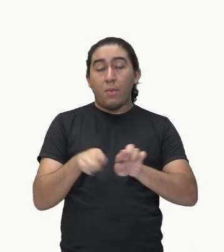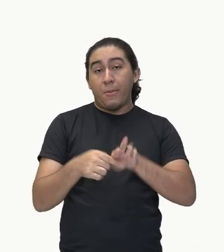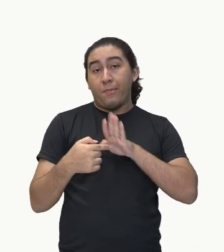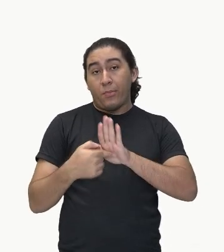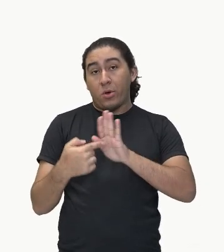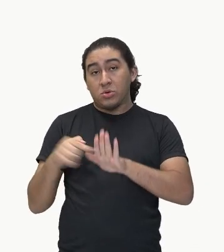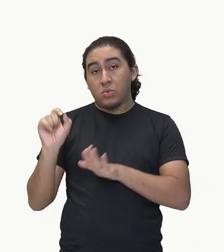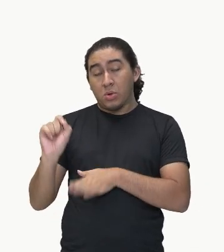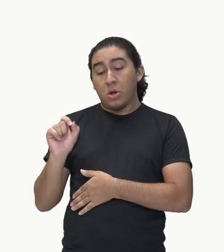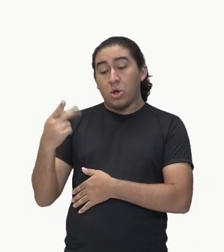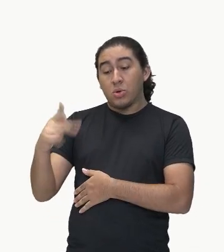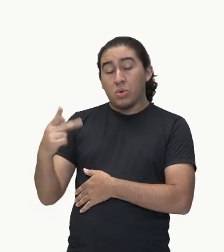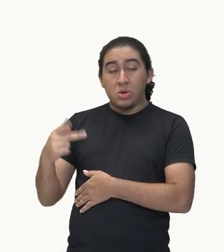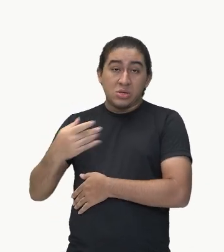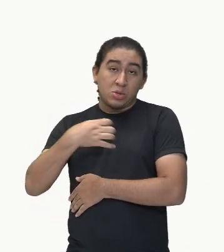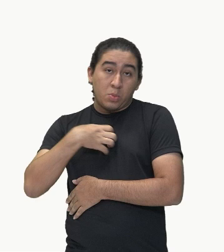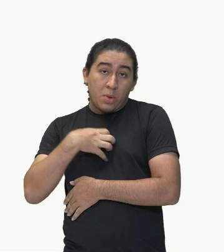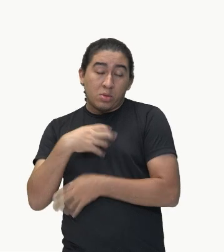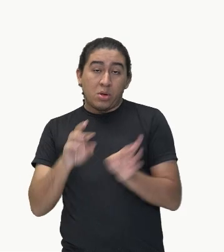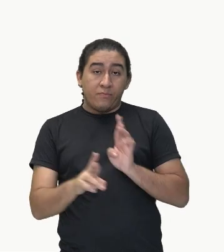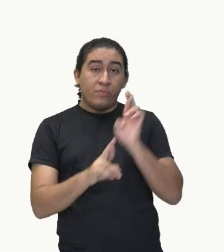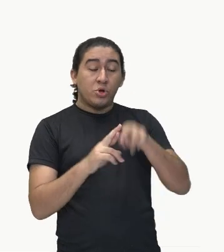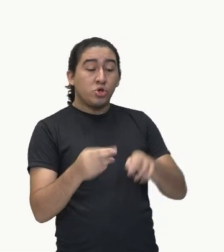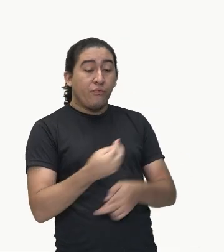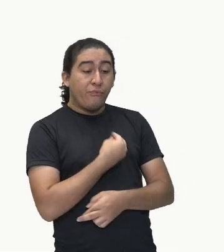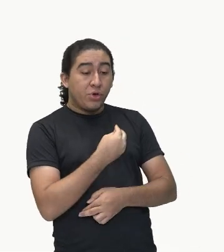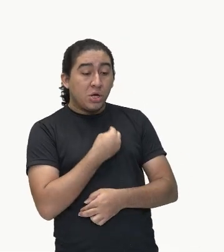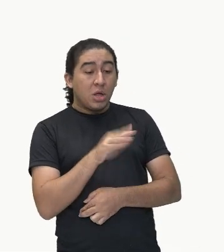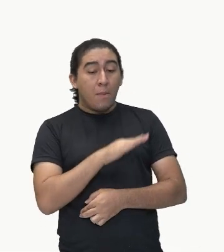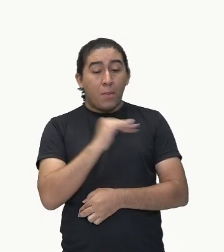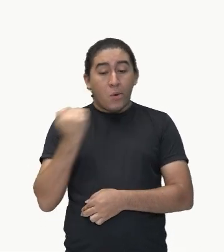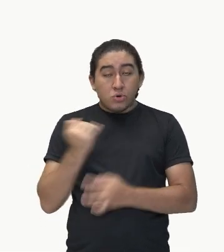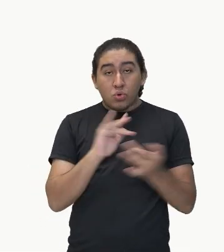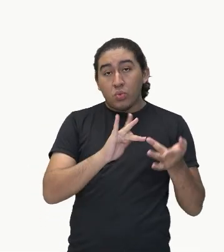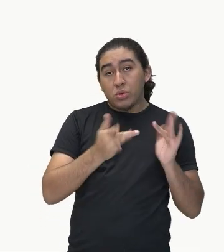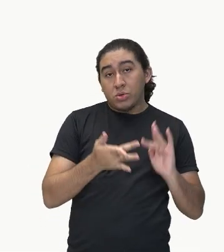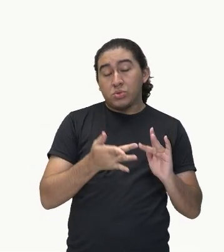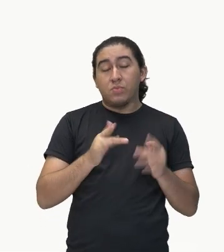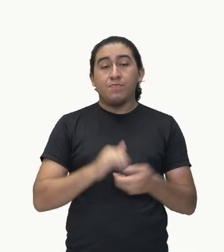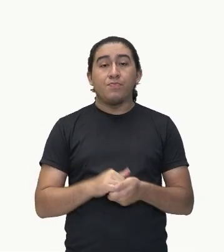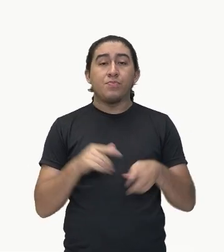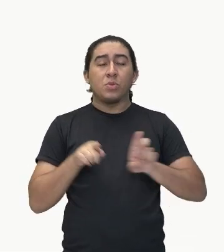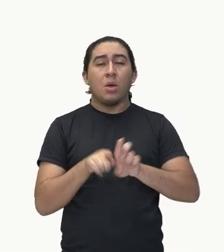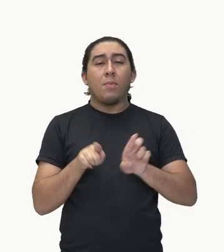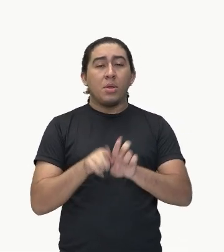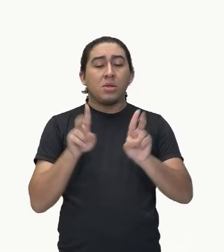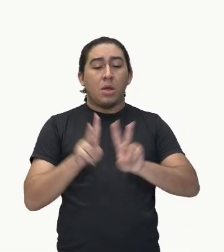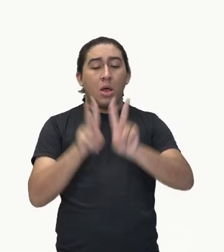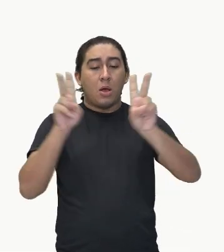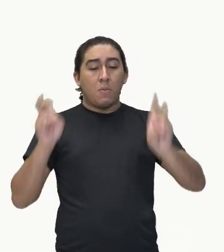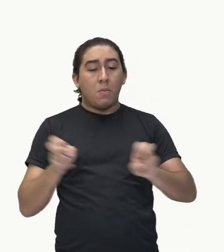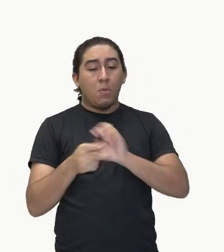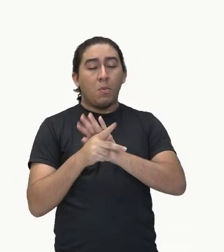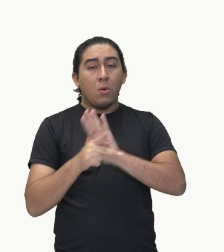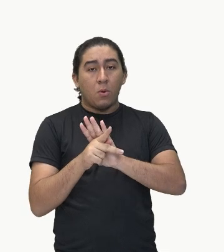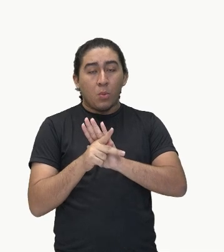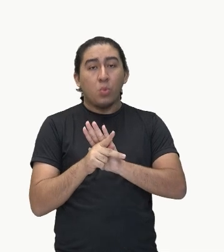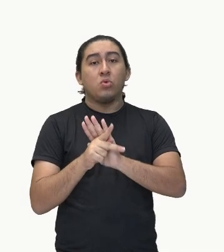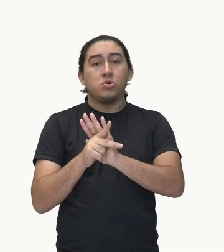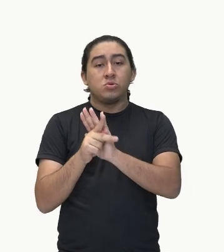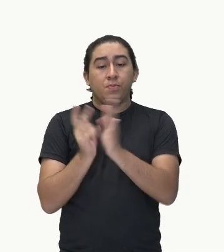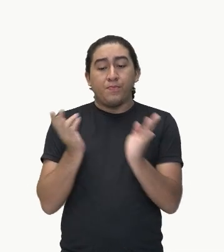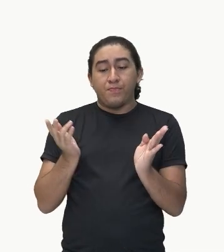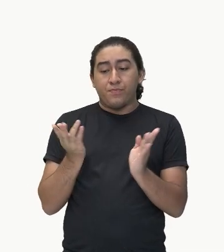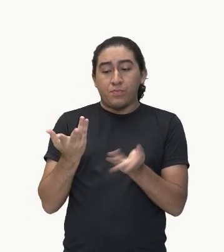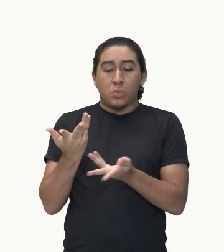Pessoa em relação à vida e morte e questões que vão entremear a condição humana, né? Então,